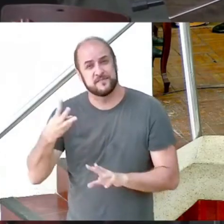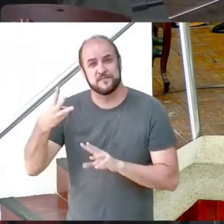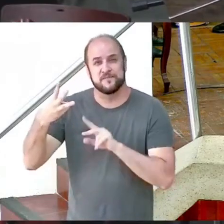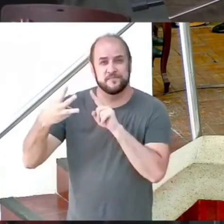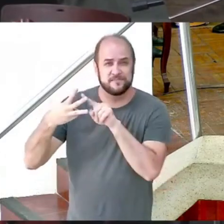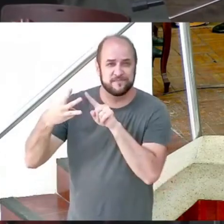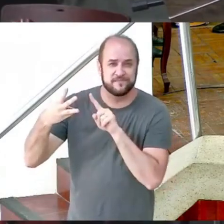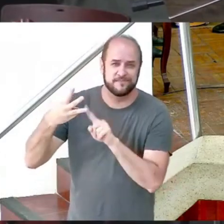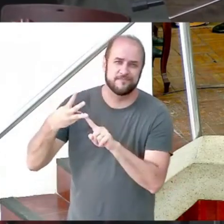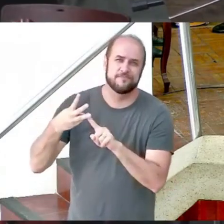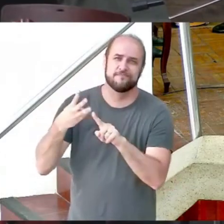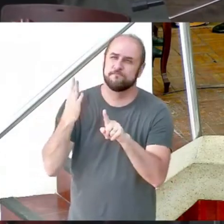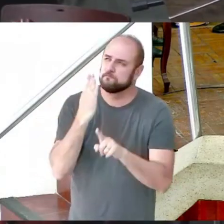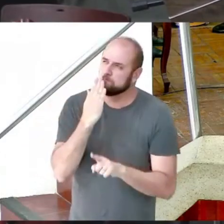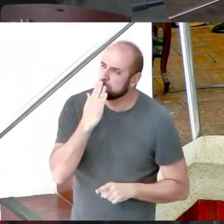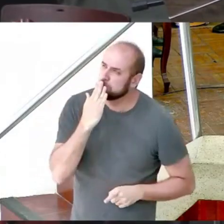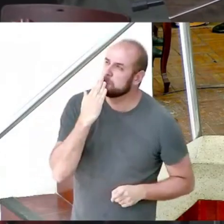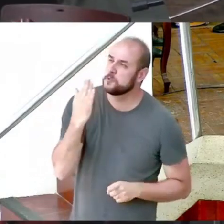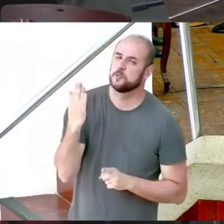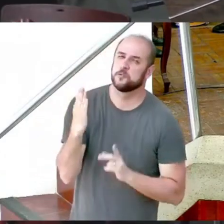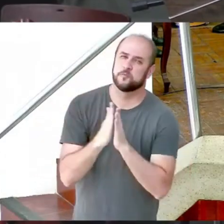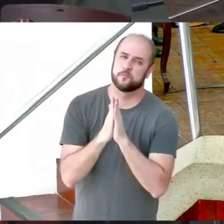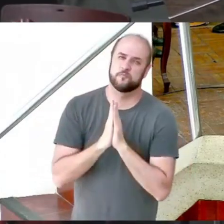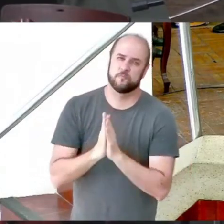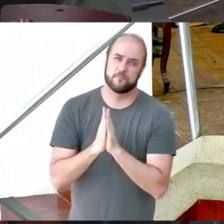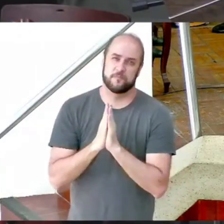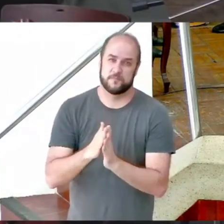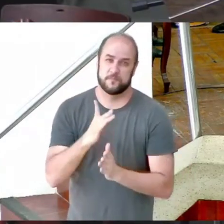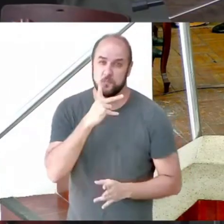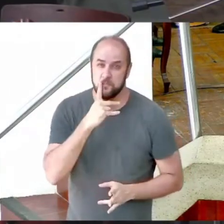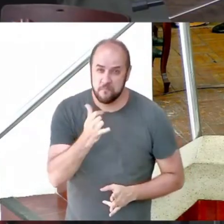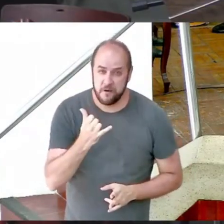terceira petições da oração do Pai Nosso.